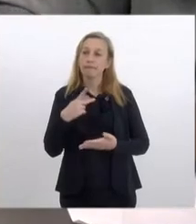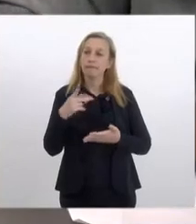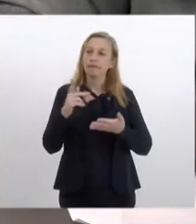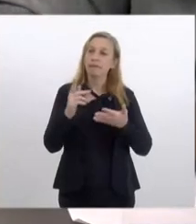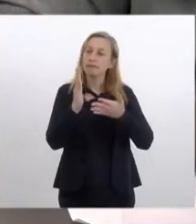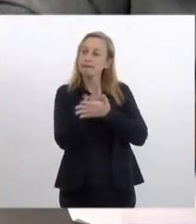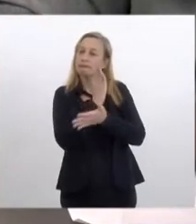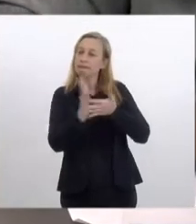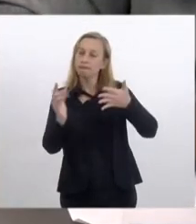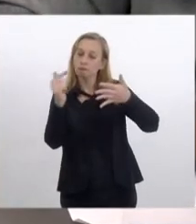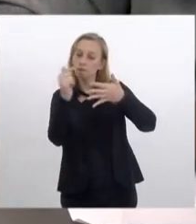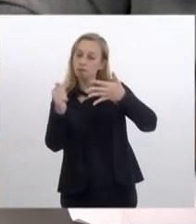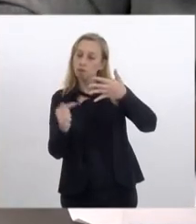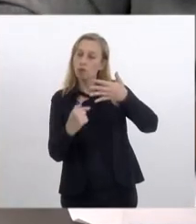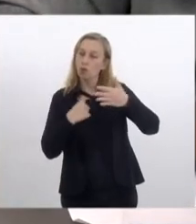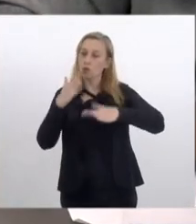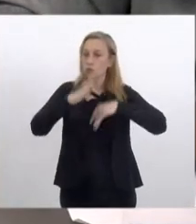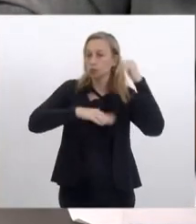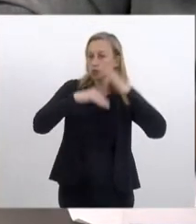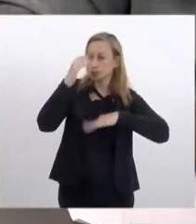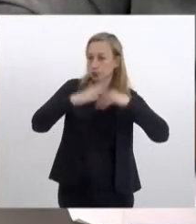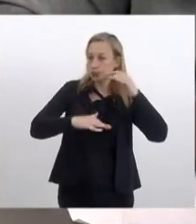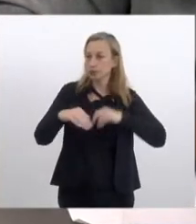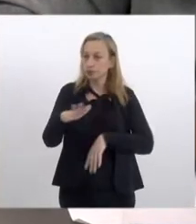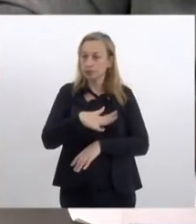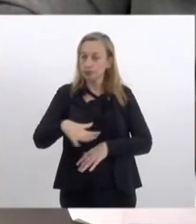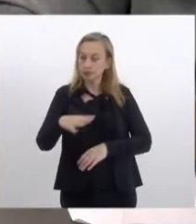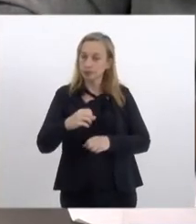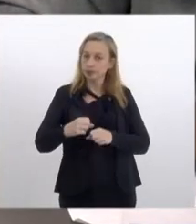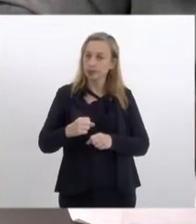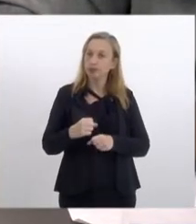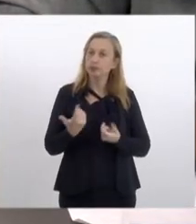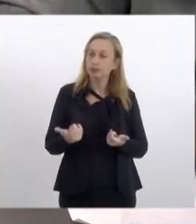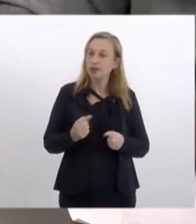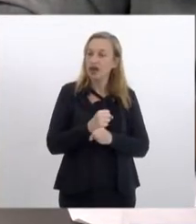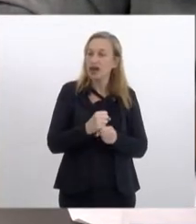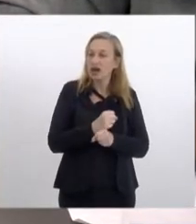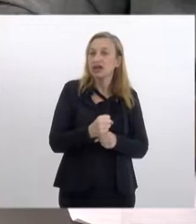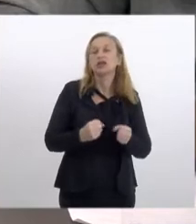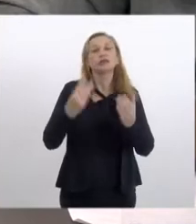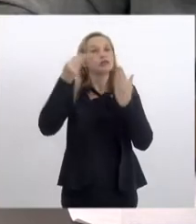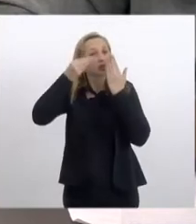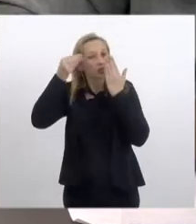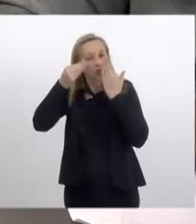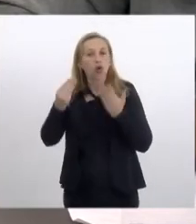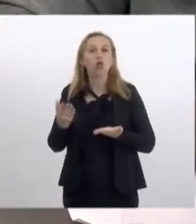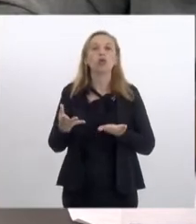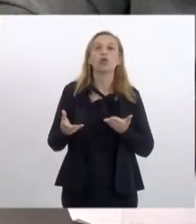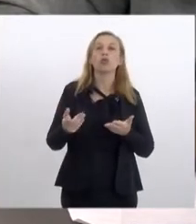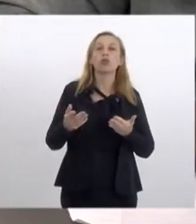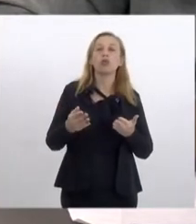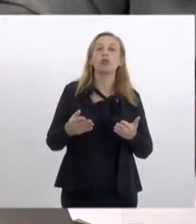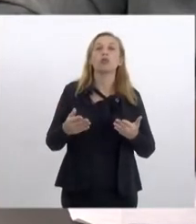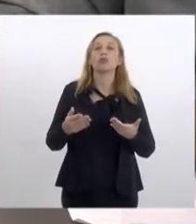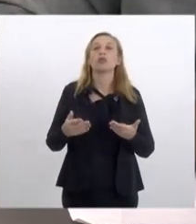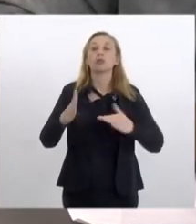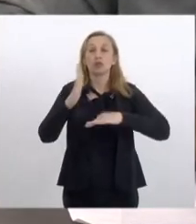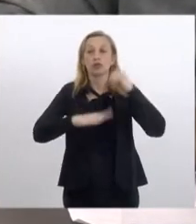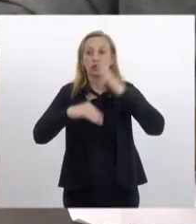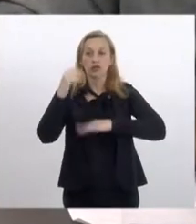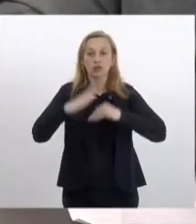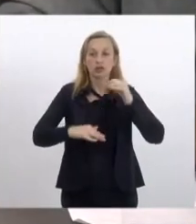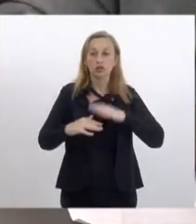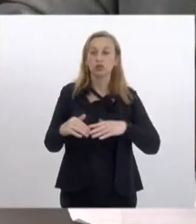como profissional da área, atuando há muito tempo na atenção psicossocial, como profissional do comportamento das